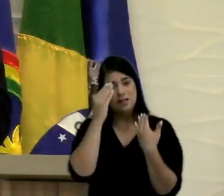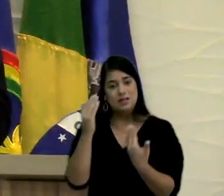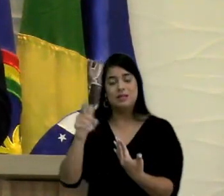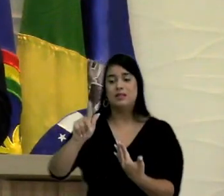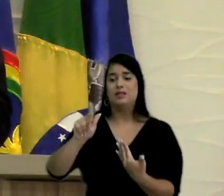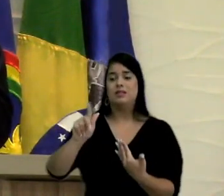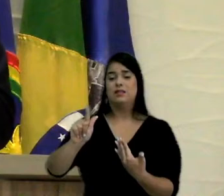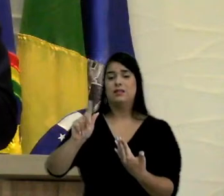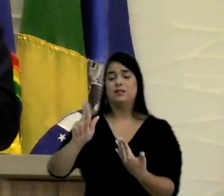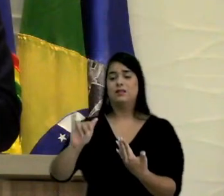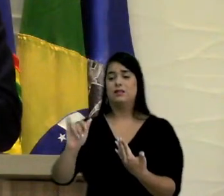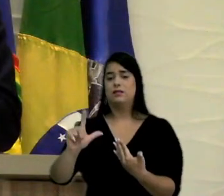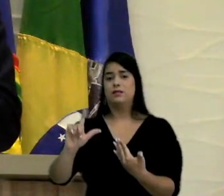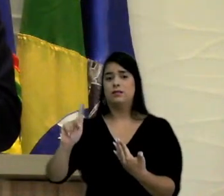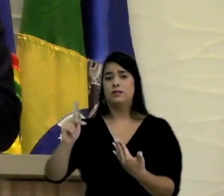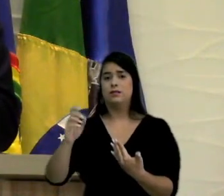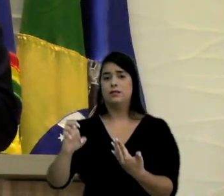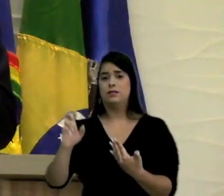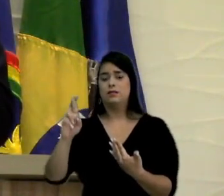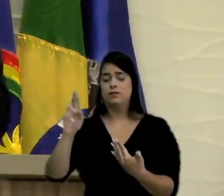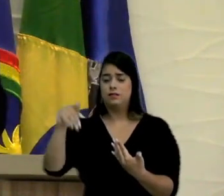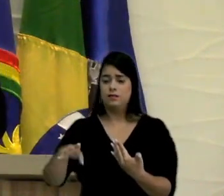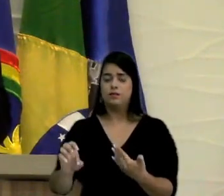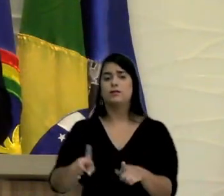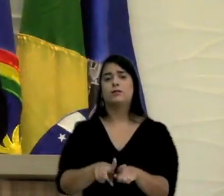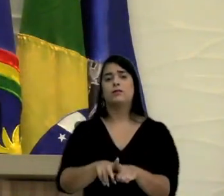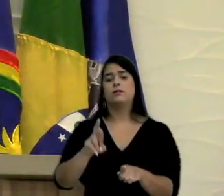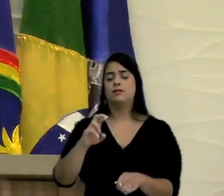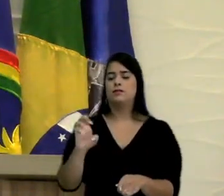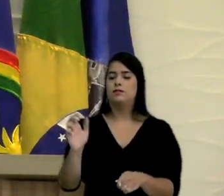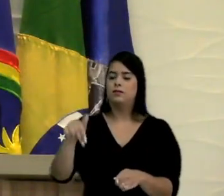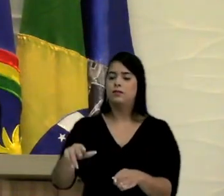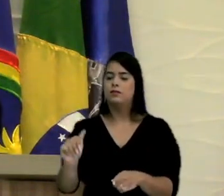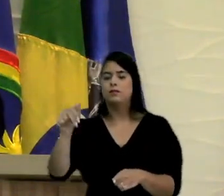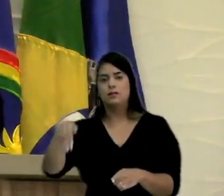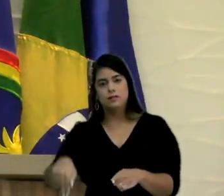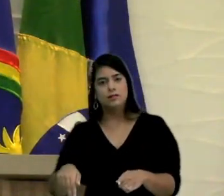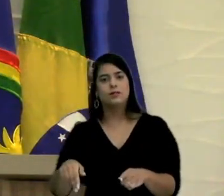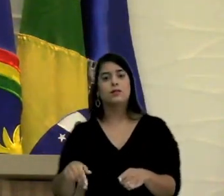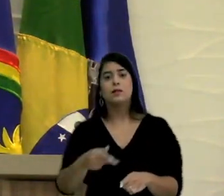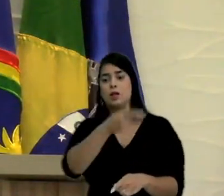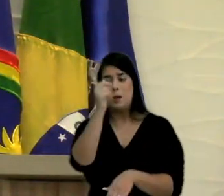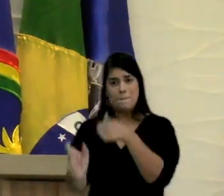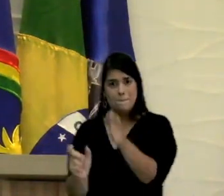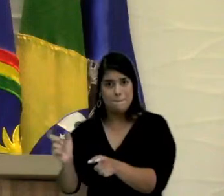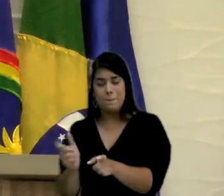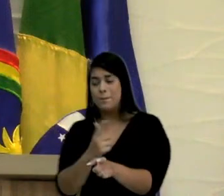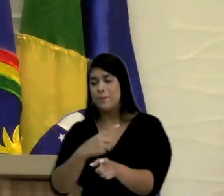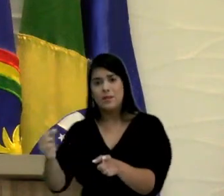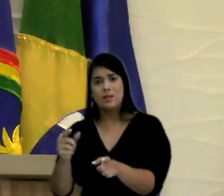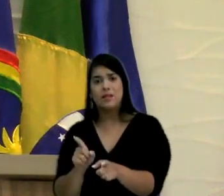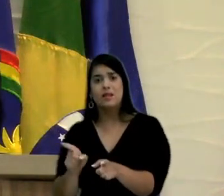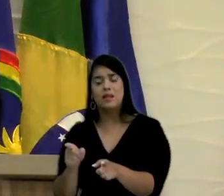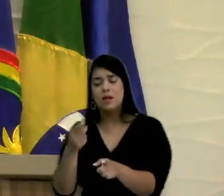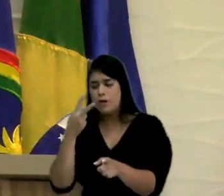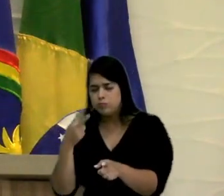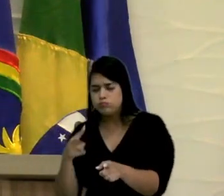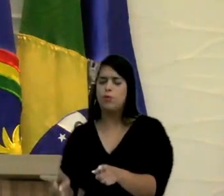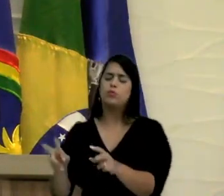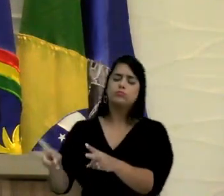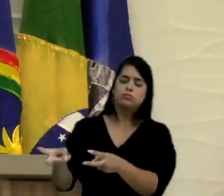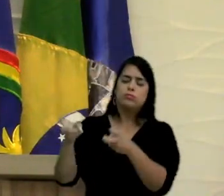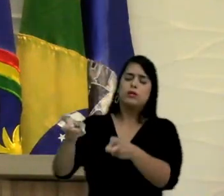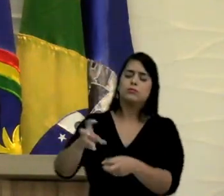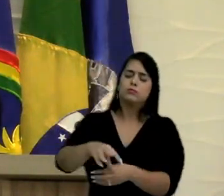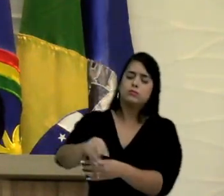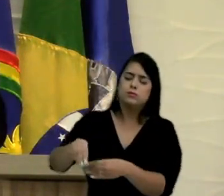na fazenda Basílio a Ricardo deicinho Renan naquele setor compreend a pimenta são pessoas que vão lá que olham a terra para ver se de fato